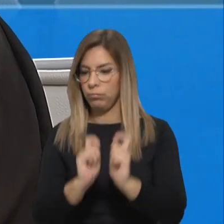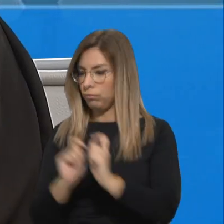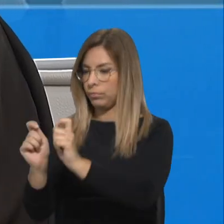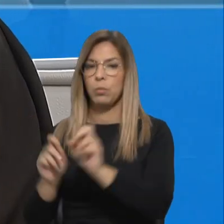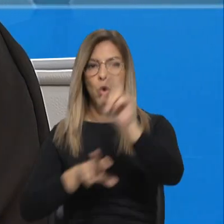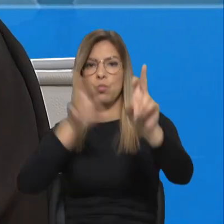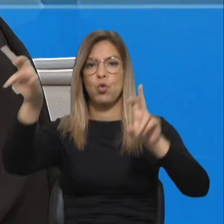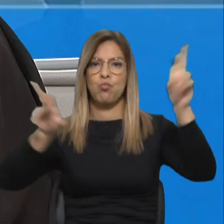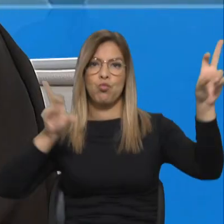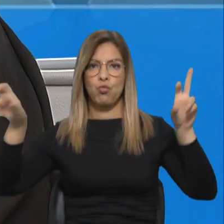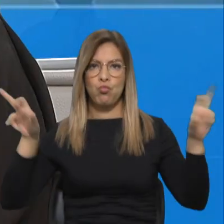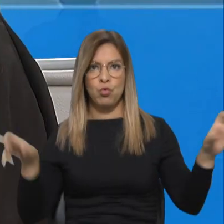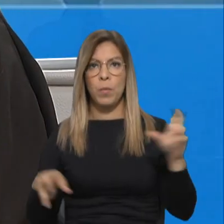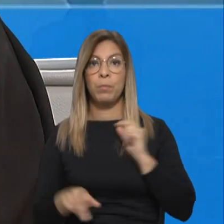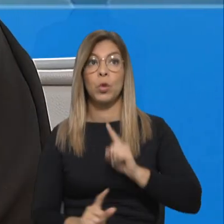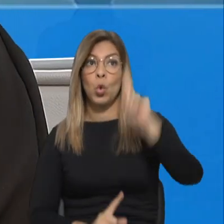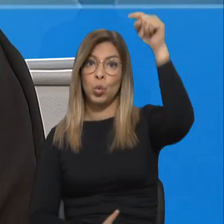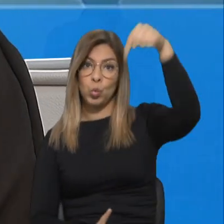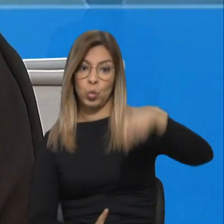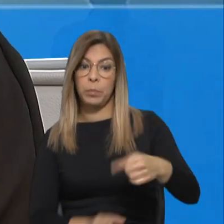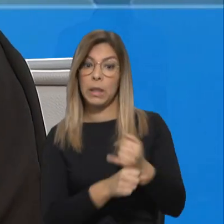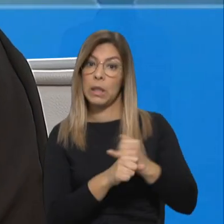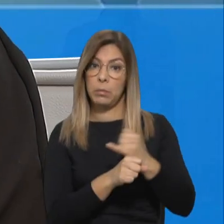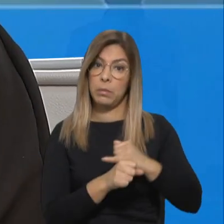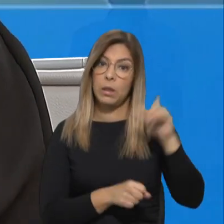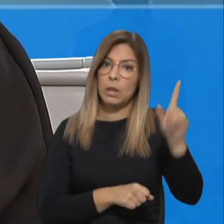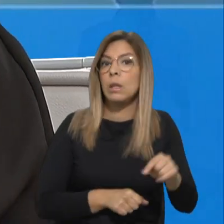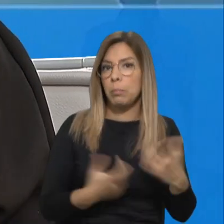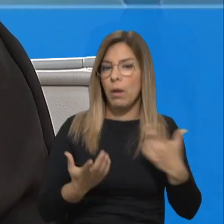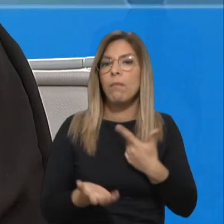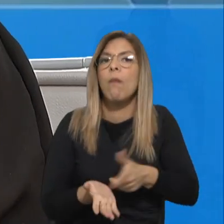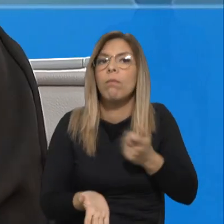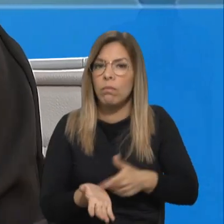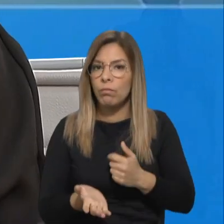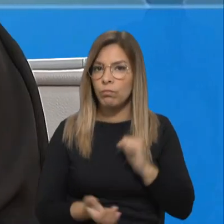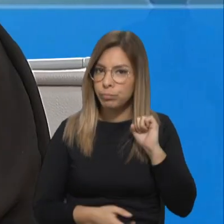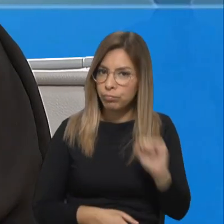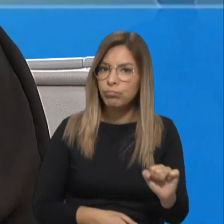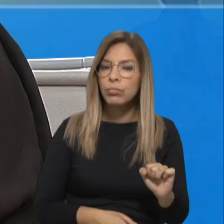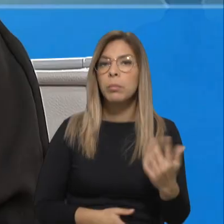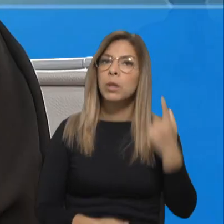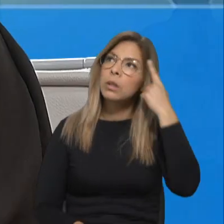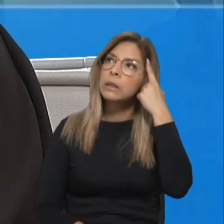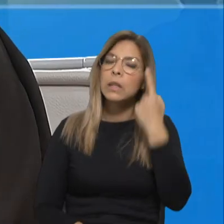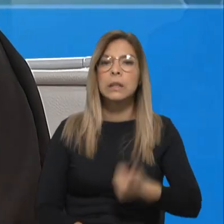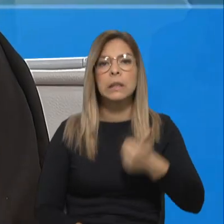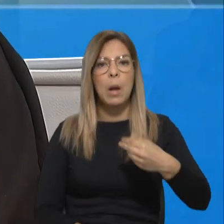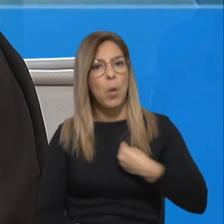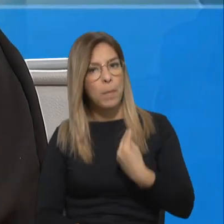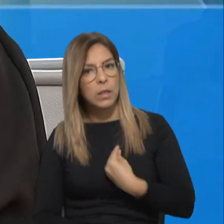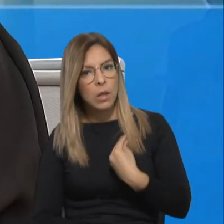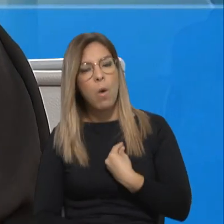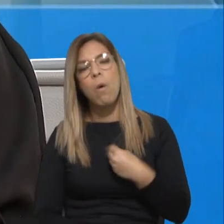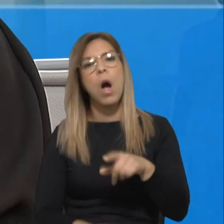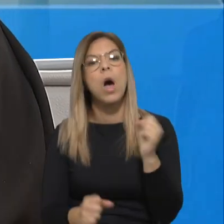as zonas do país, de norte a sul e nas ilhas, em função de todas as necessidades. E, portanto, há aqui muito esta preocupação. O que é que nós fazemos nestas